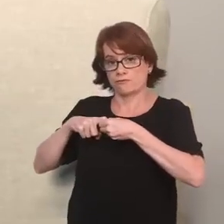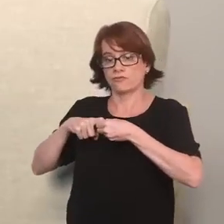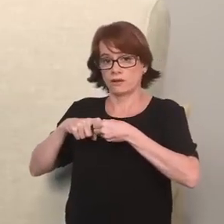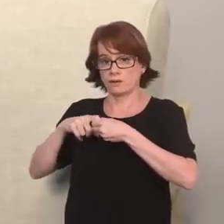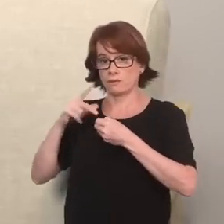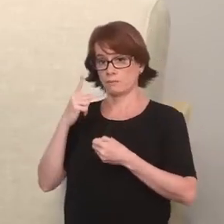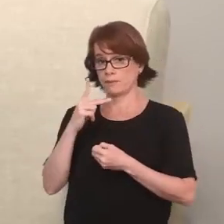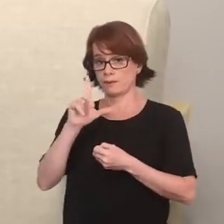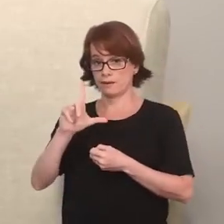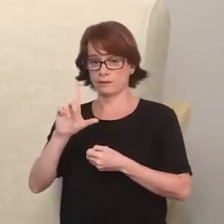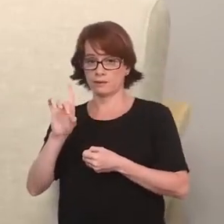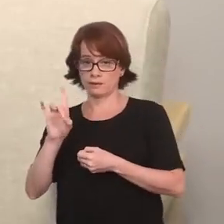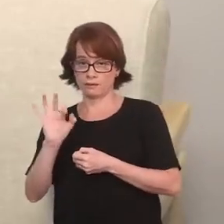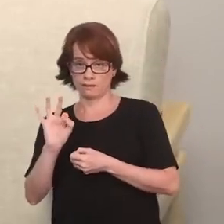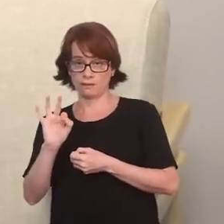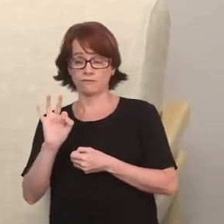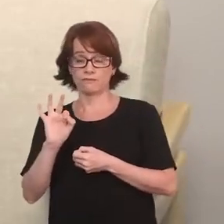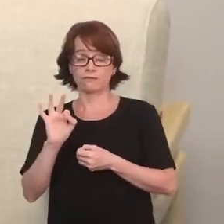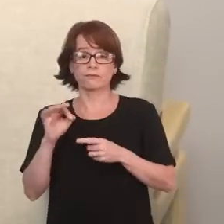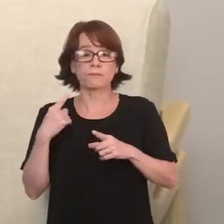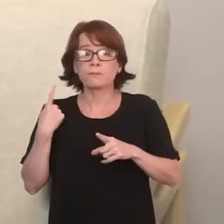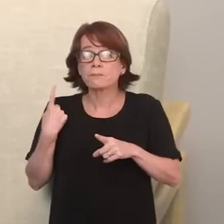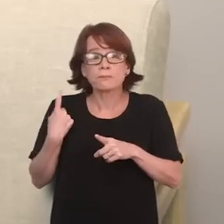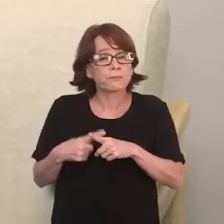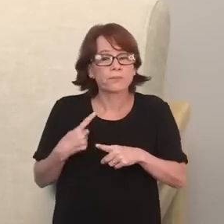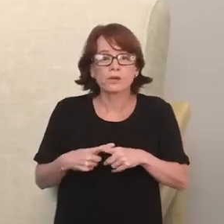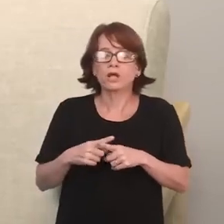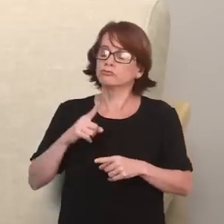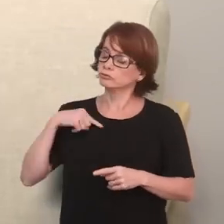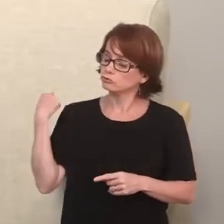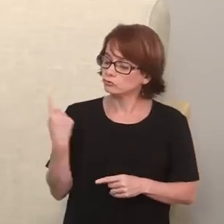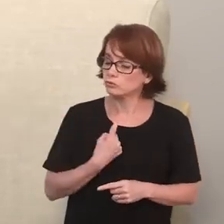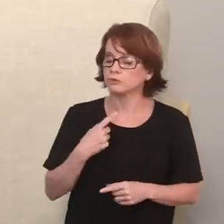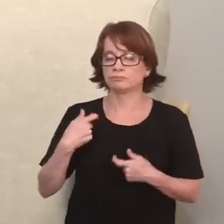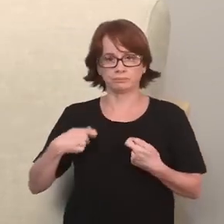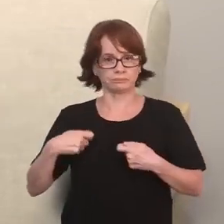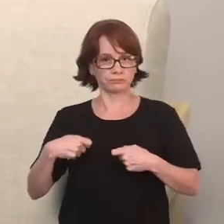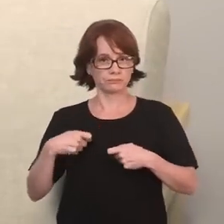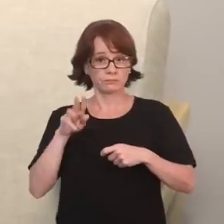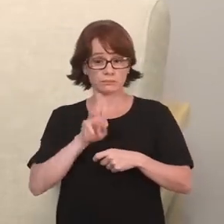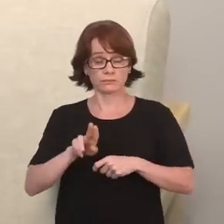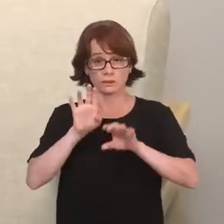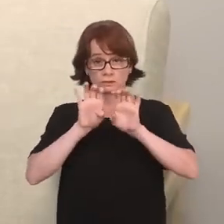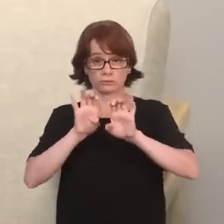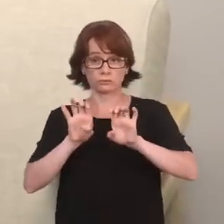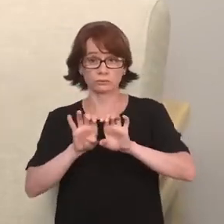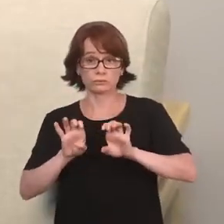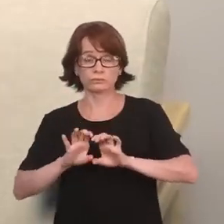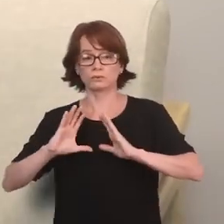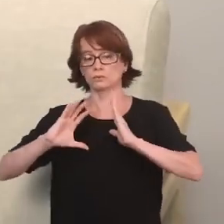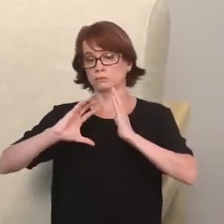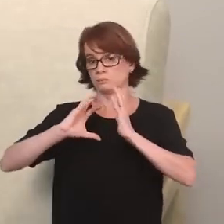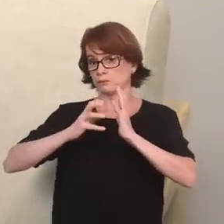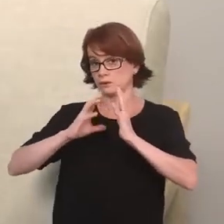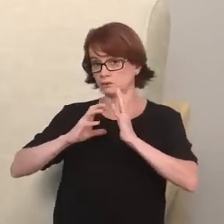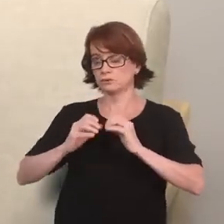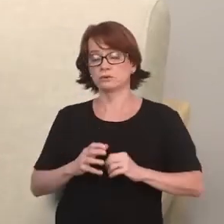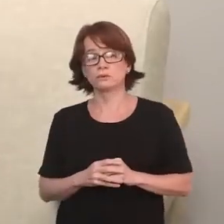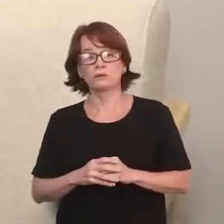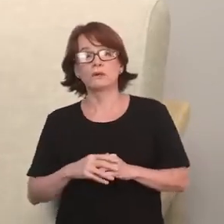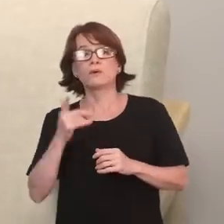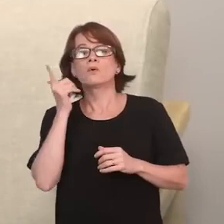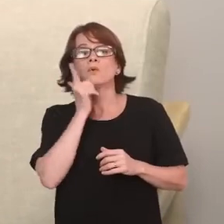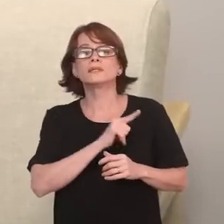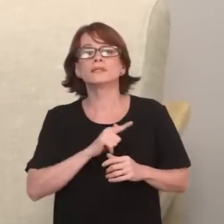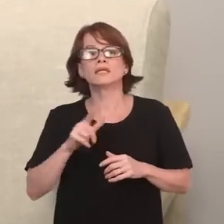o PL-DF aqui no caso, porque a gente tem que usar a estrutura do partido para formar novas